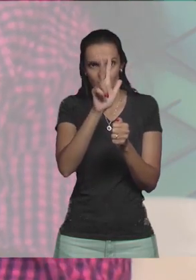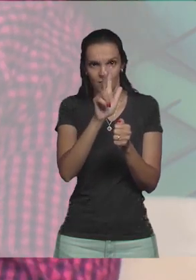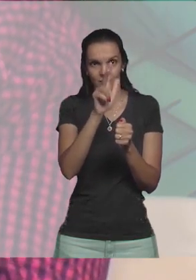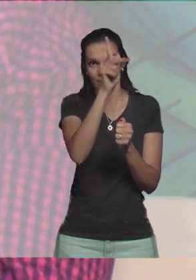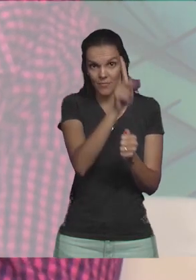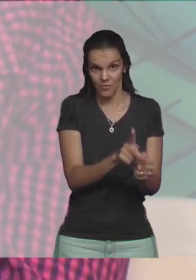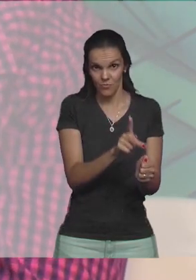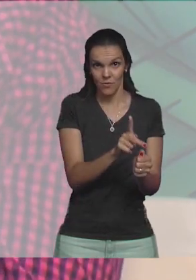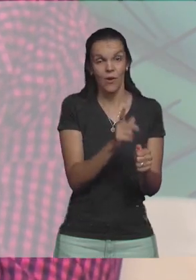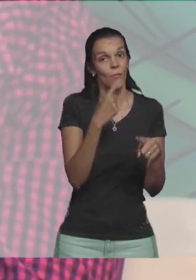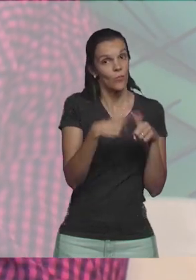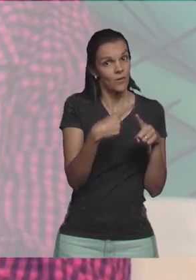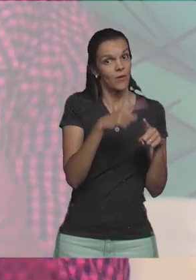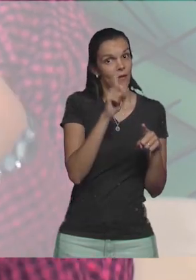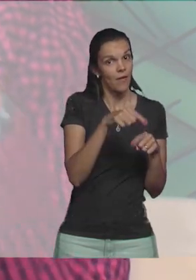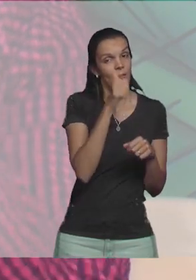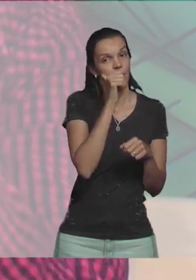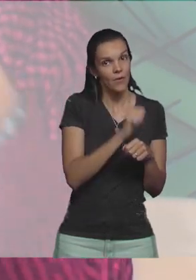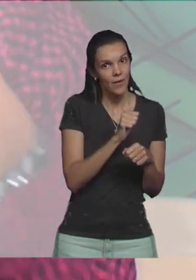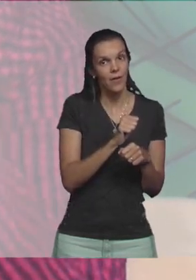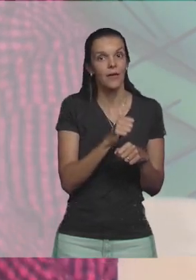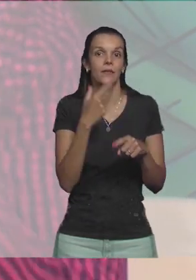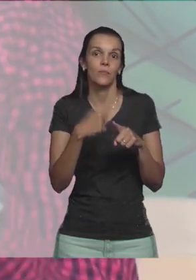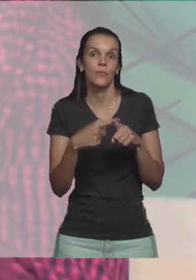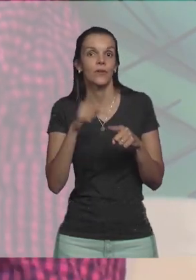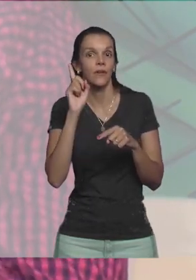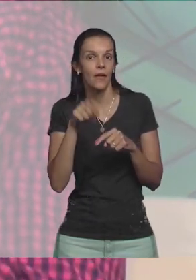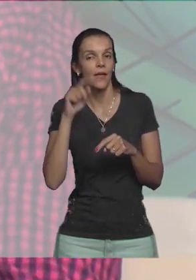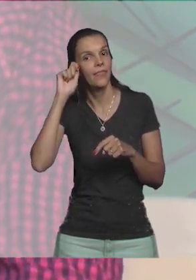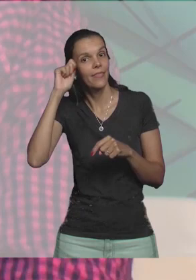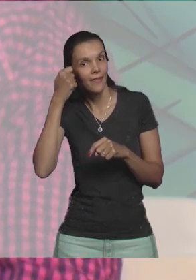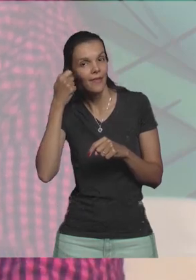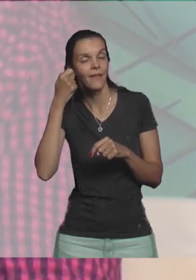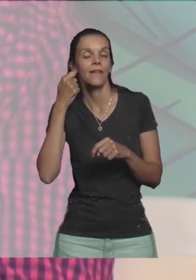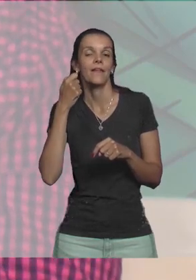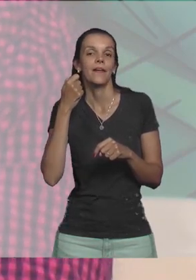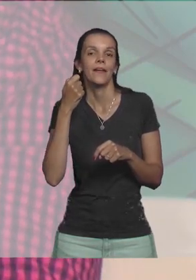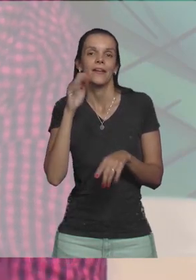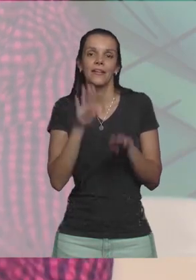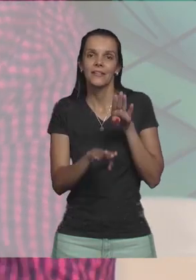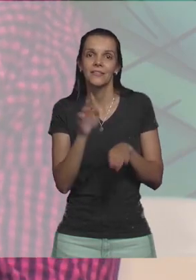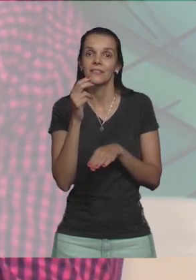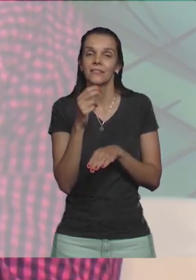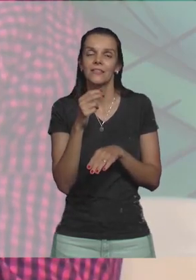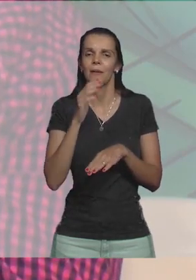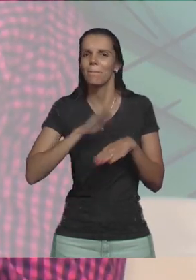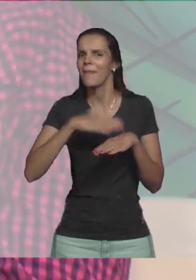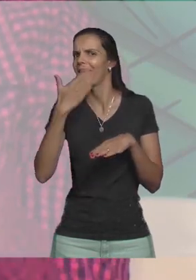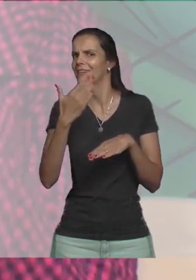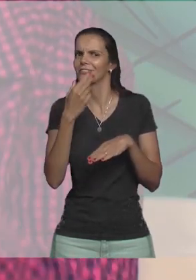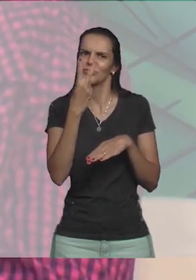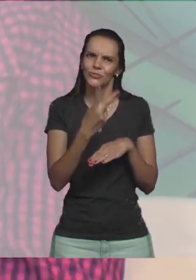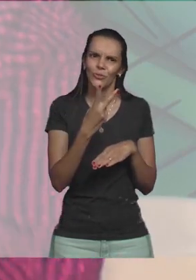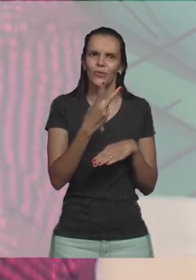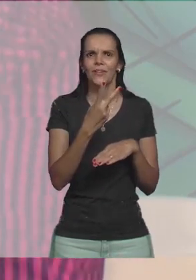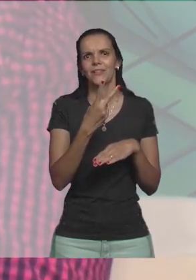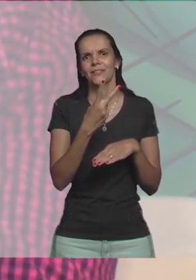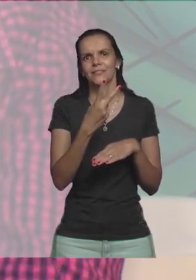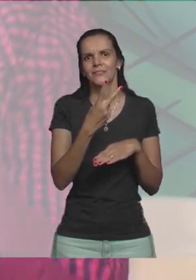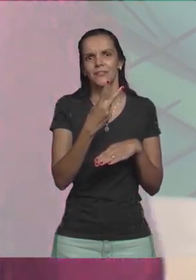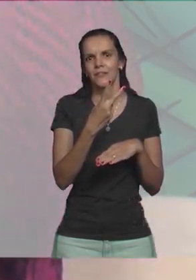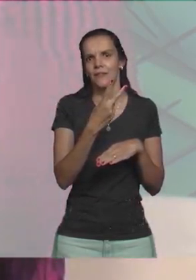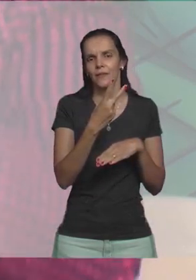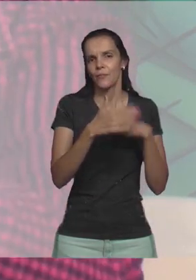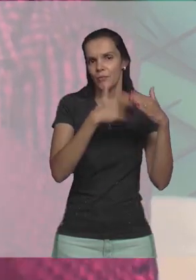ser mulher e por ser negra. E aí, todas as vezes que isso se cruza, e às vezes são muito mais do que só dois processos, você é negra, você é mulher e